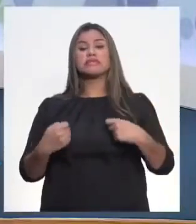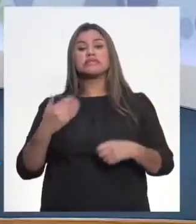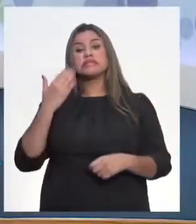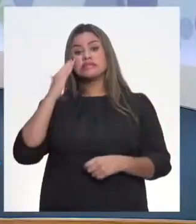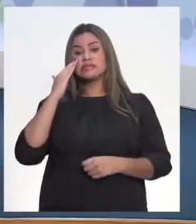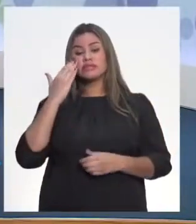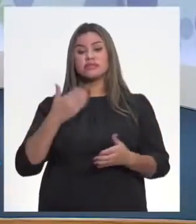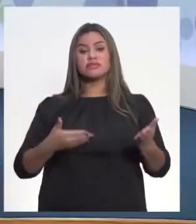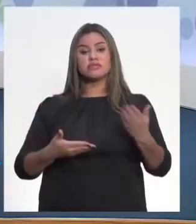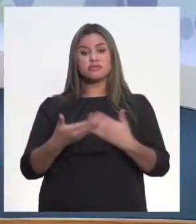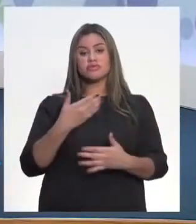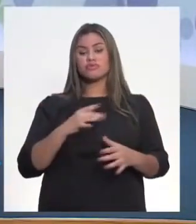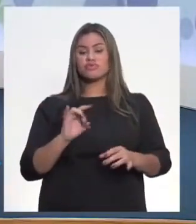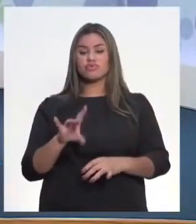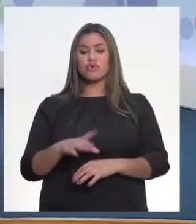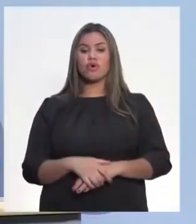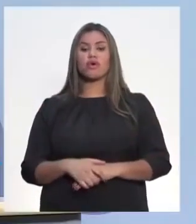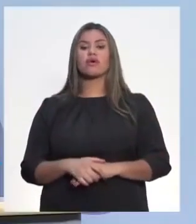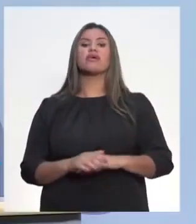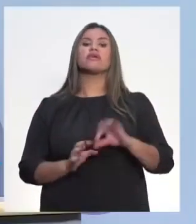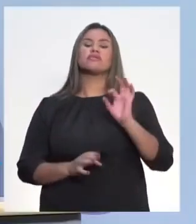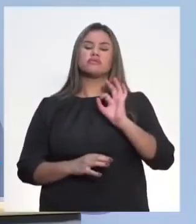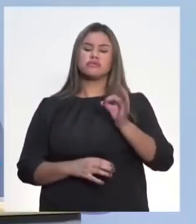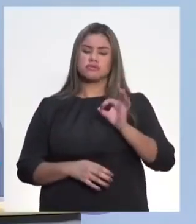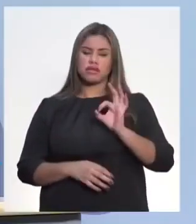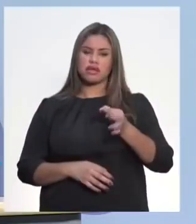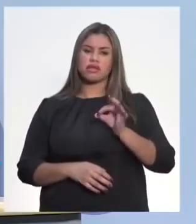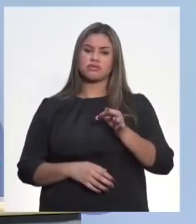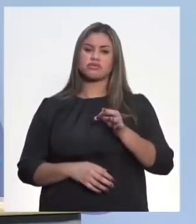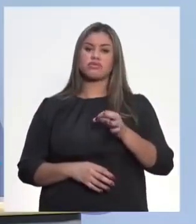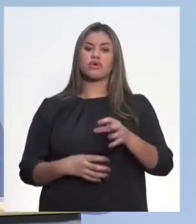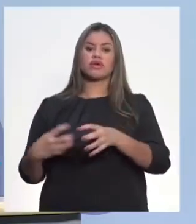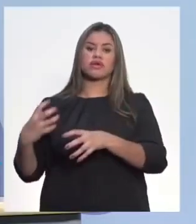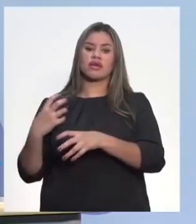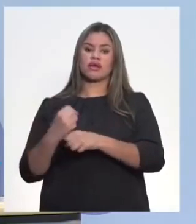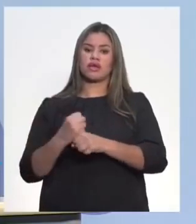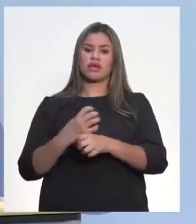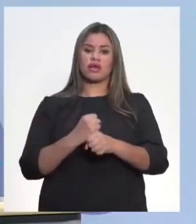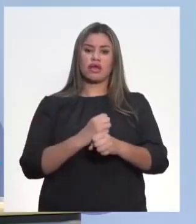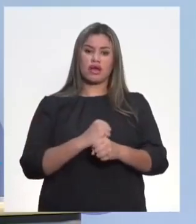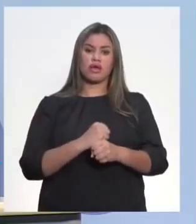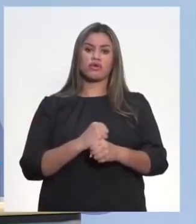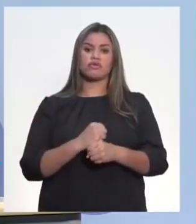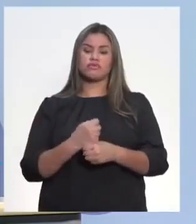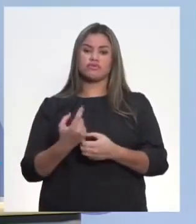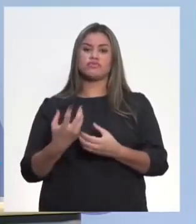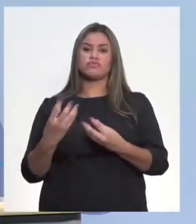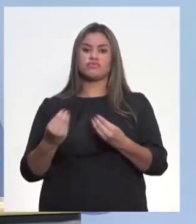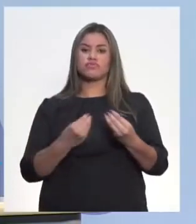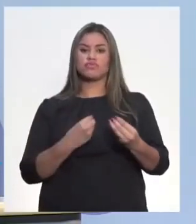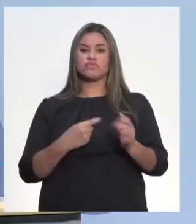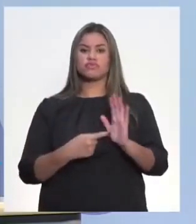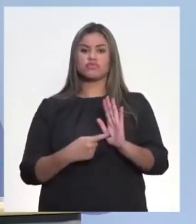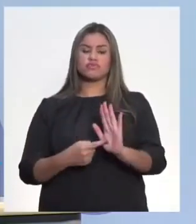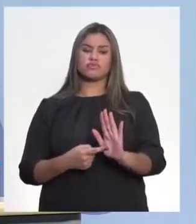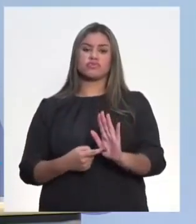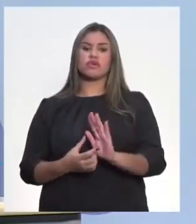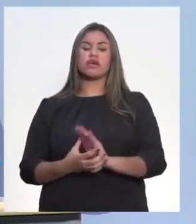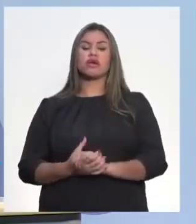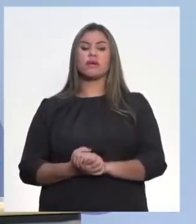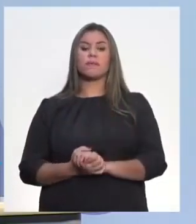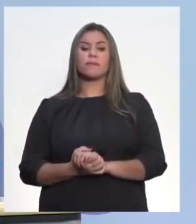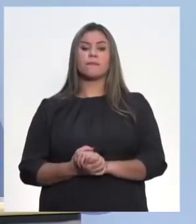essa relação, na verdade. Isso, e essa parte, principalmente de cálculo, como muitos apresentaram ontem, né, sem apresentar essa